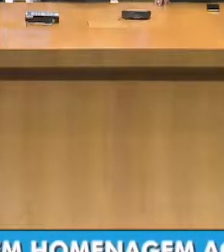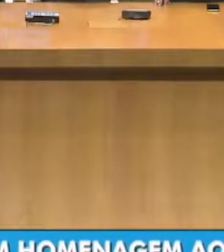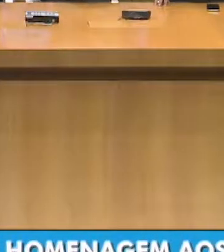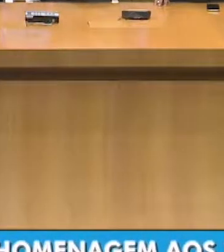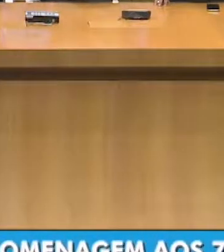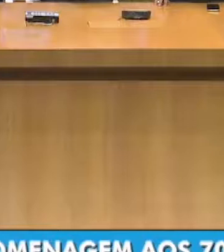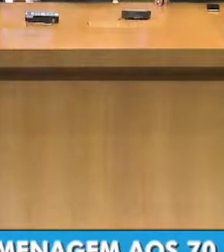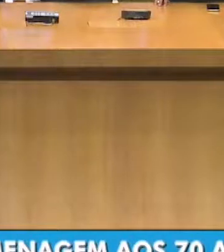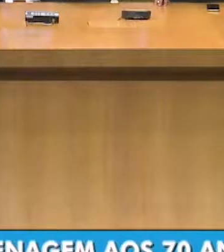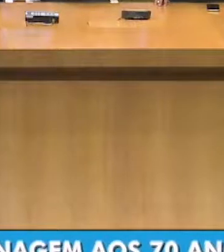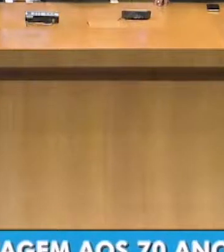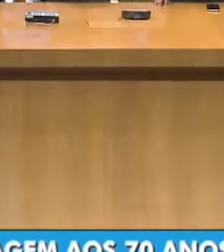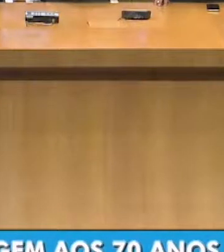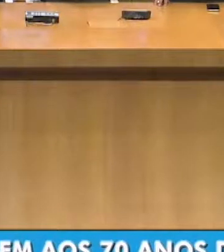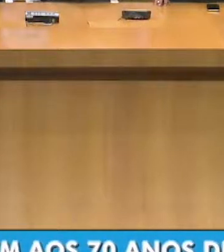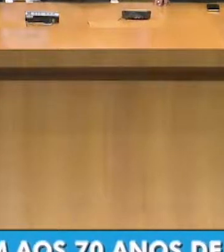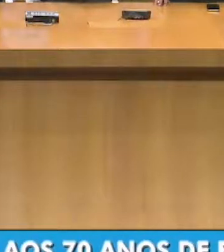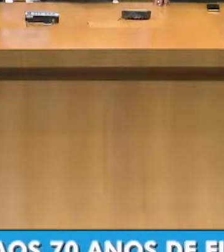be'atzeinu